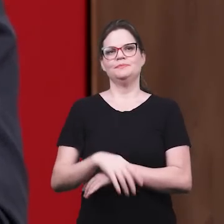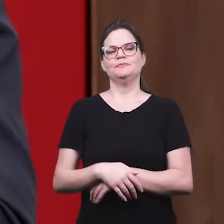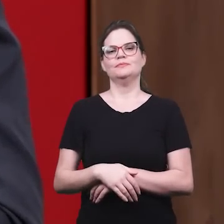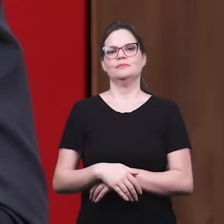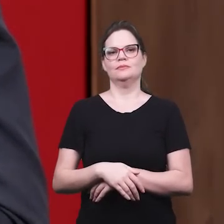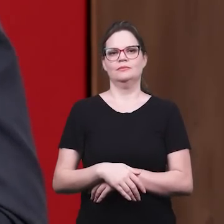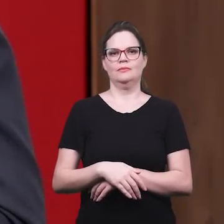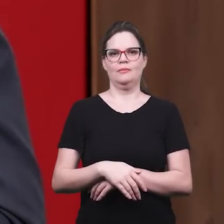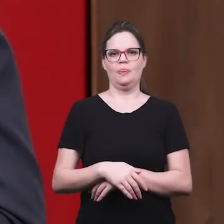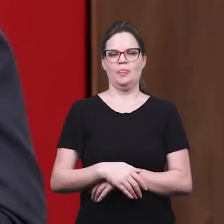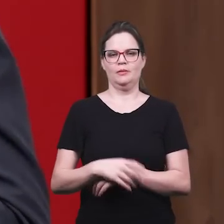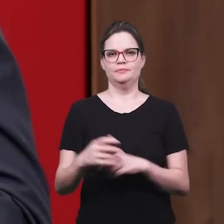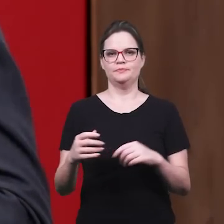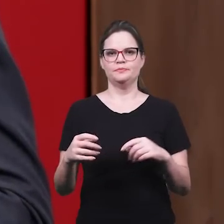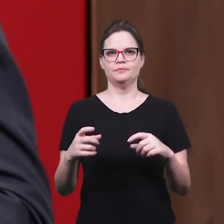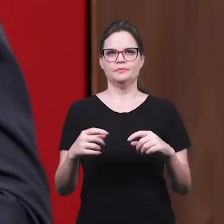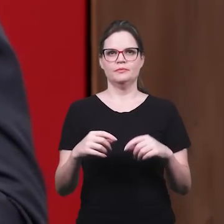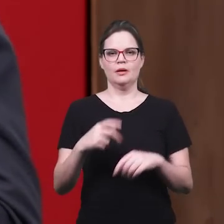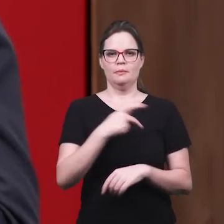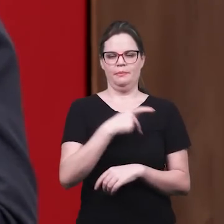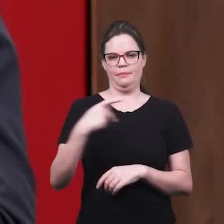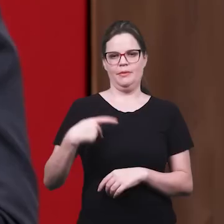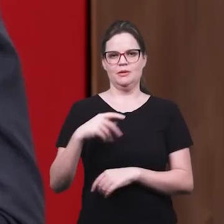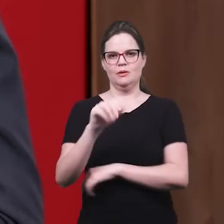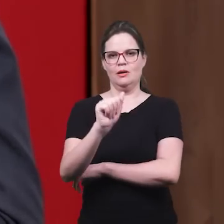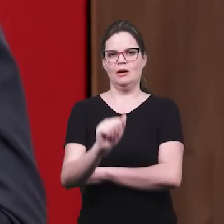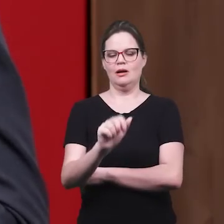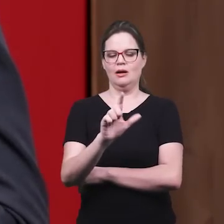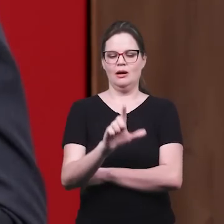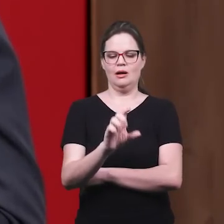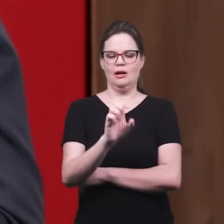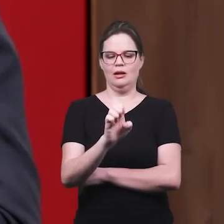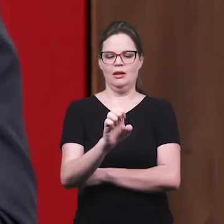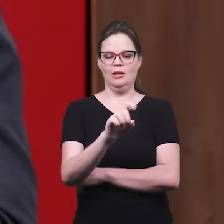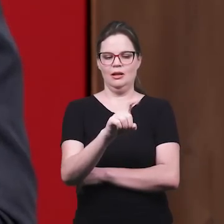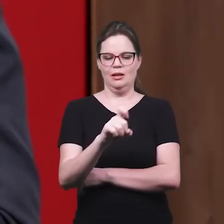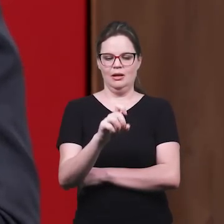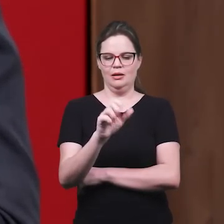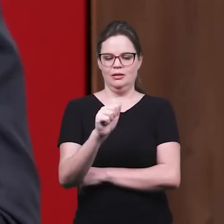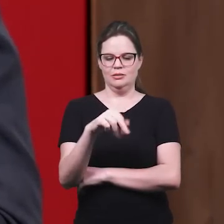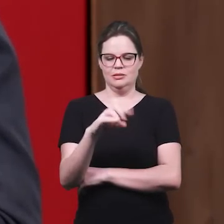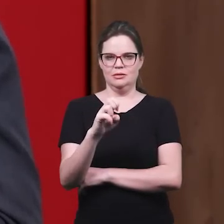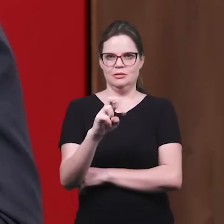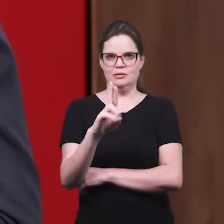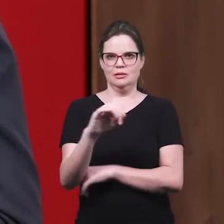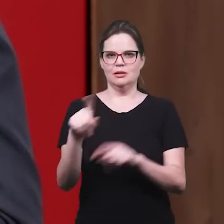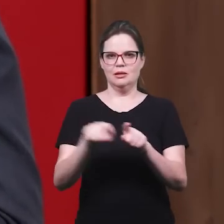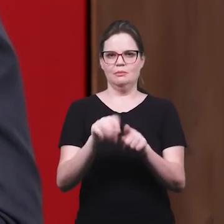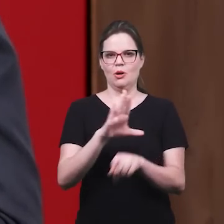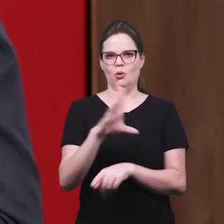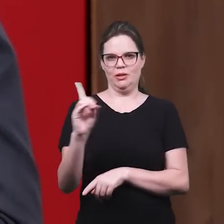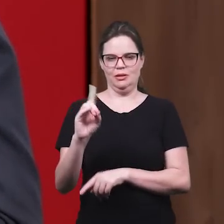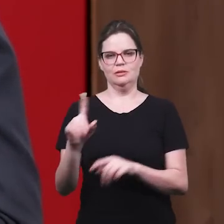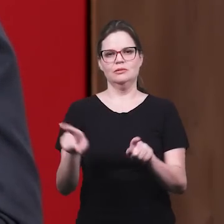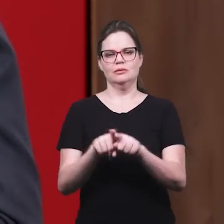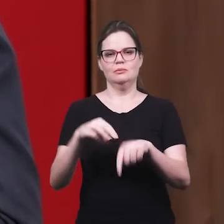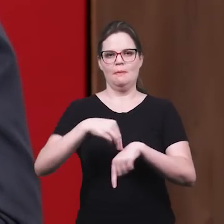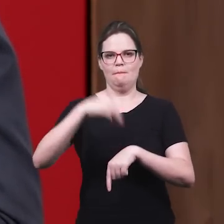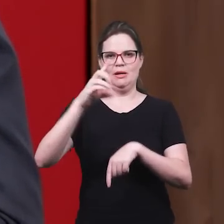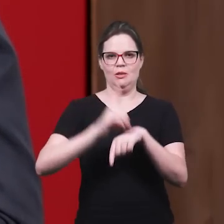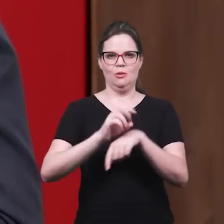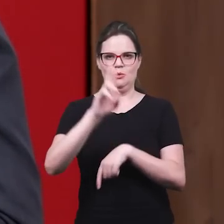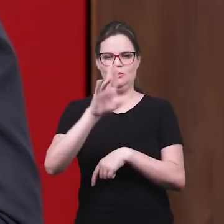Moura. Ele é pastor também da Igreja Cristã Maranata e é coordenador do Grupo Ciência e Fé. Ele é mestre,